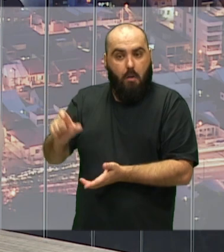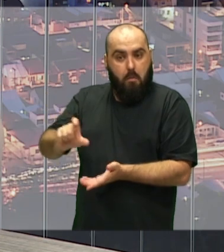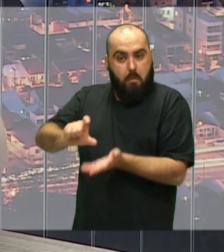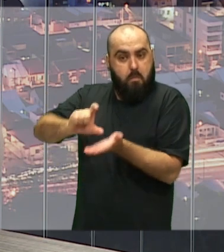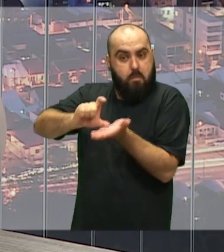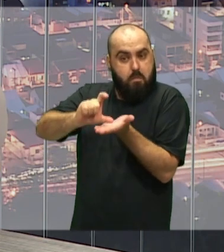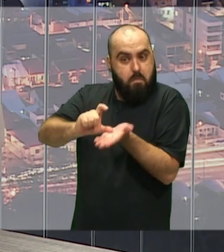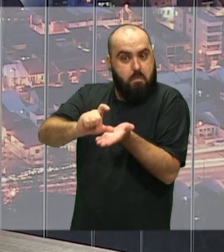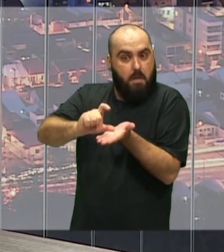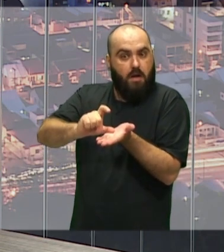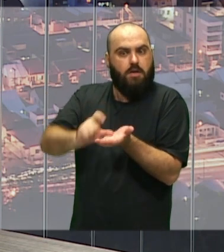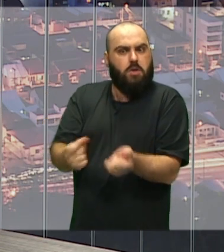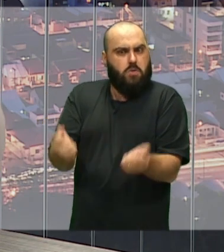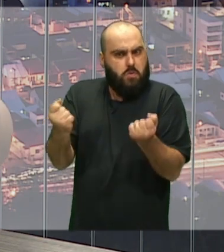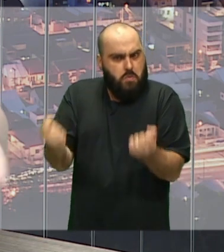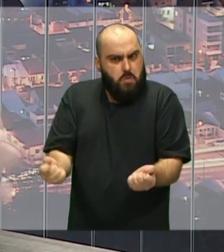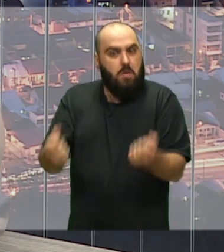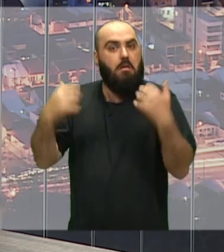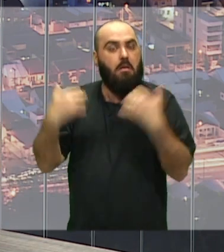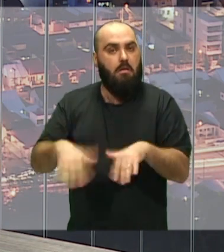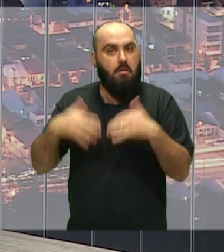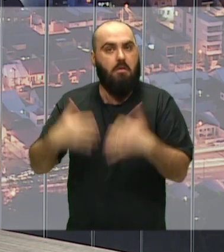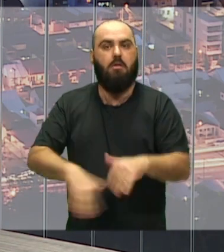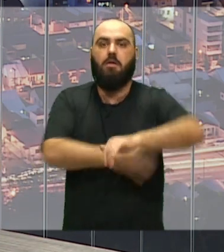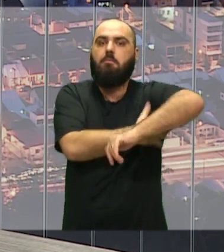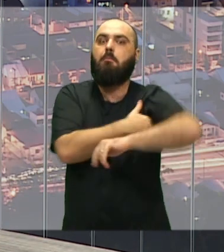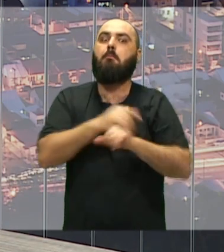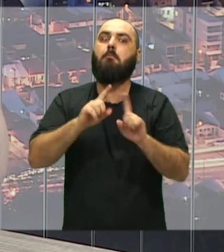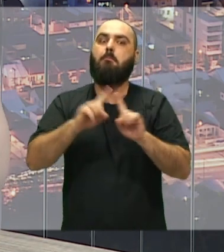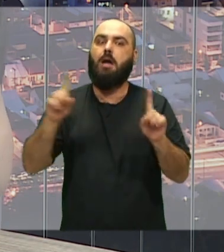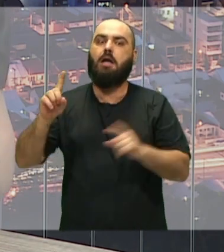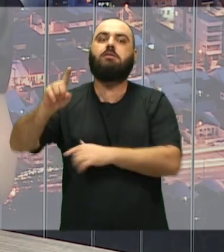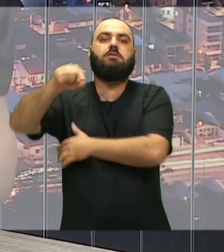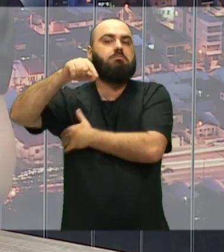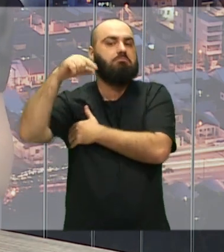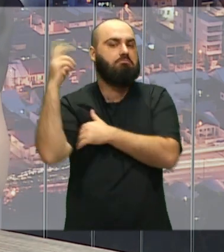não apenas pesado, mas com muita